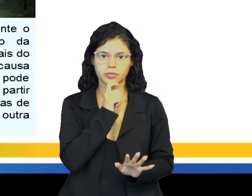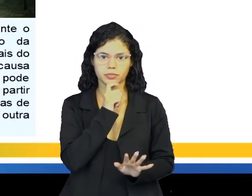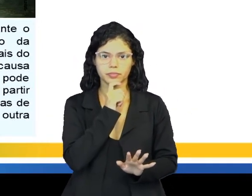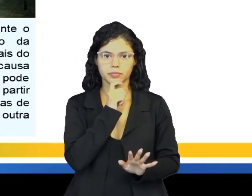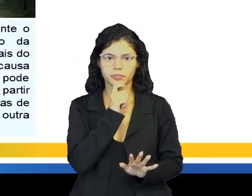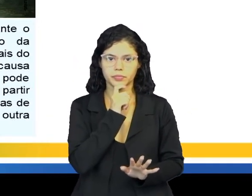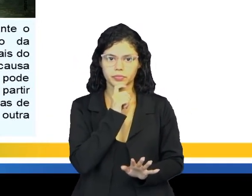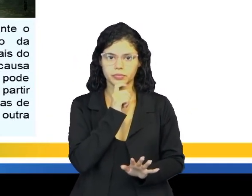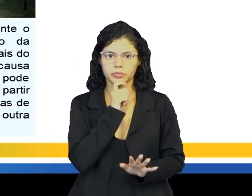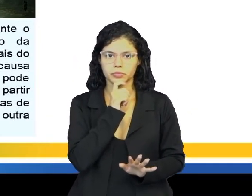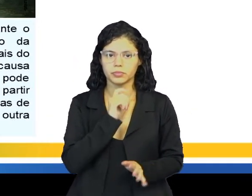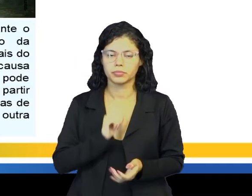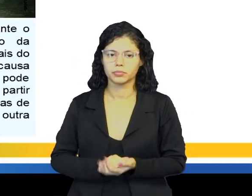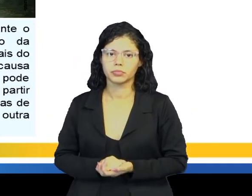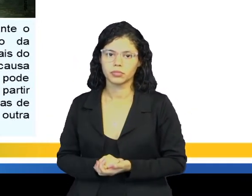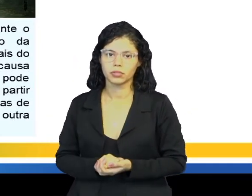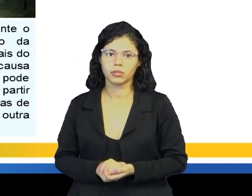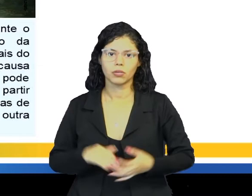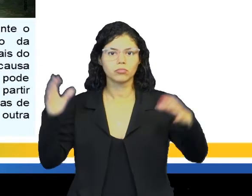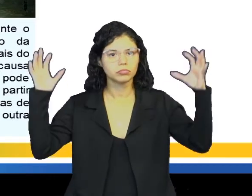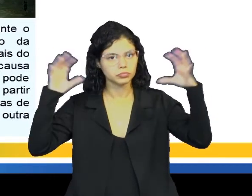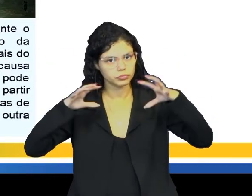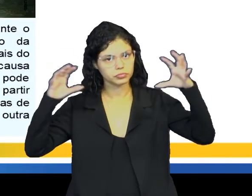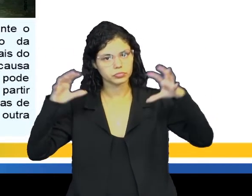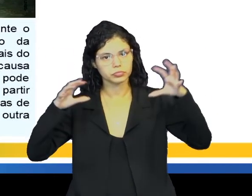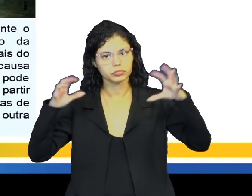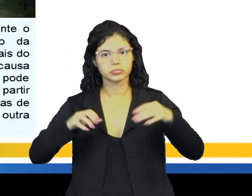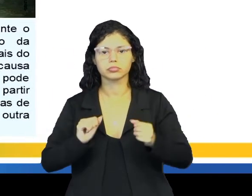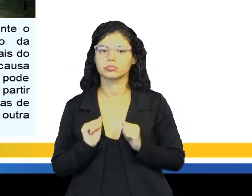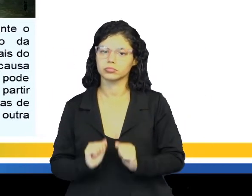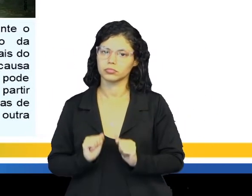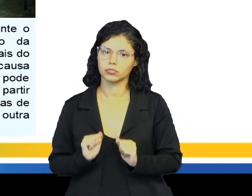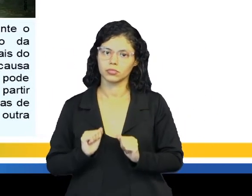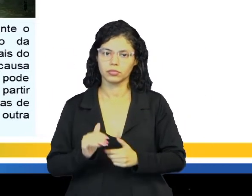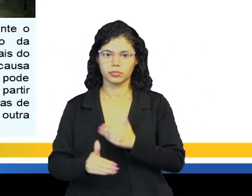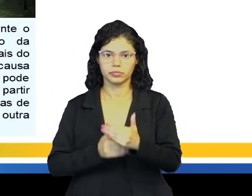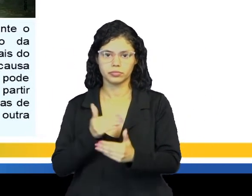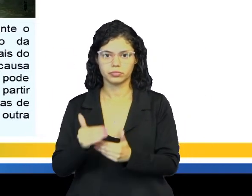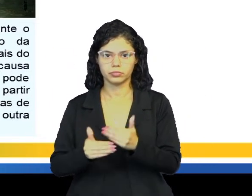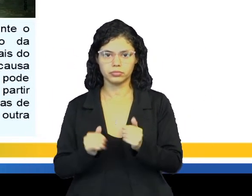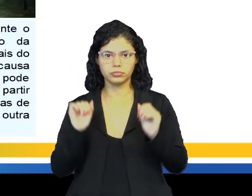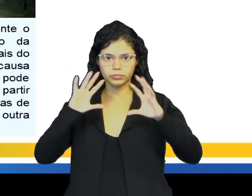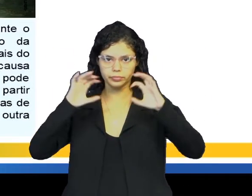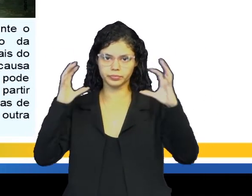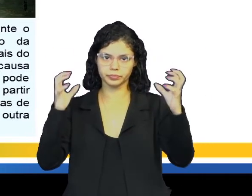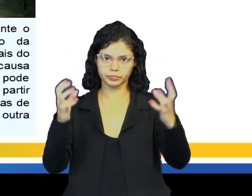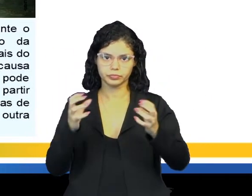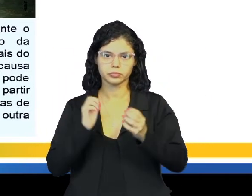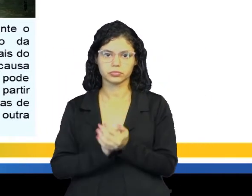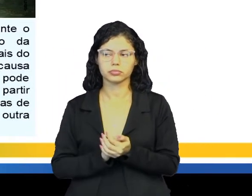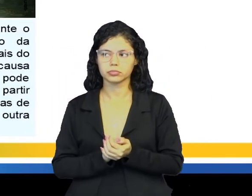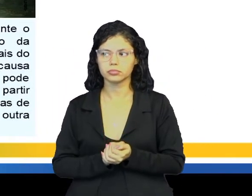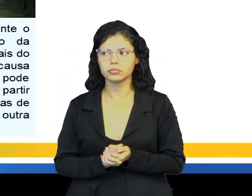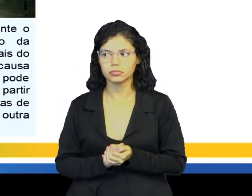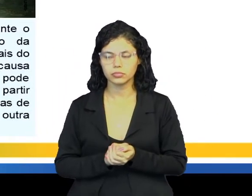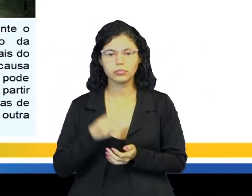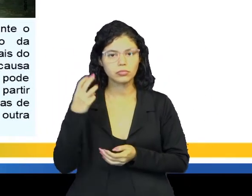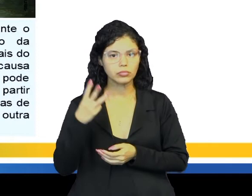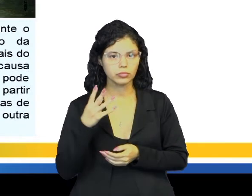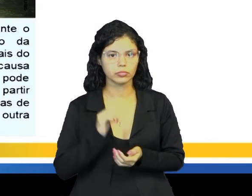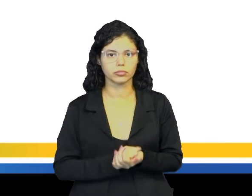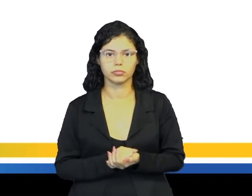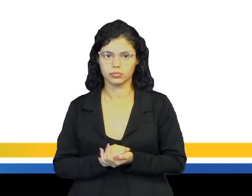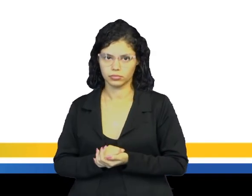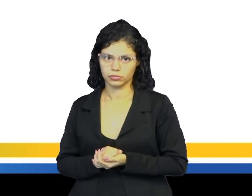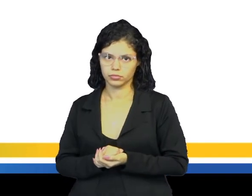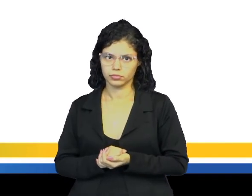transformação da água líquida em sólida. E nós temos aí a chuva, que pode ocorrer durante o processo de evaporação. Então, são tipos de